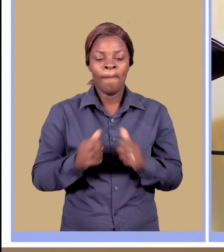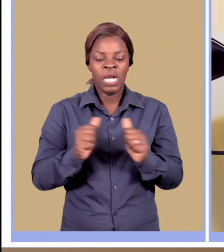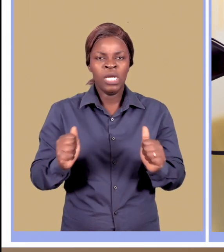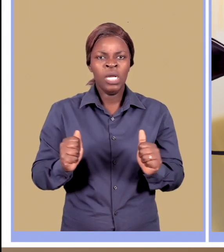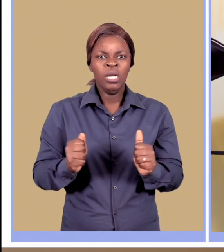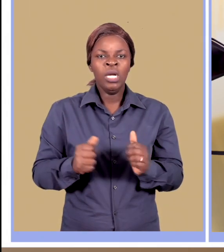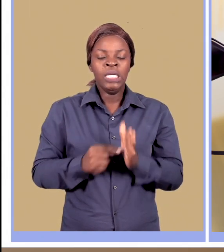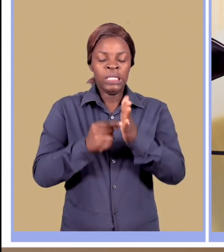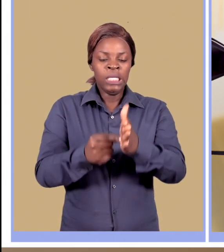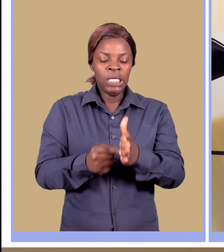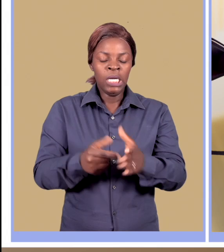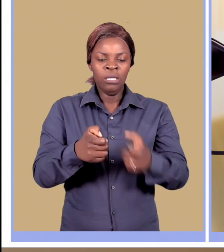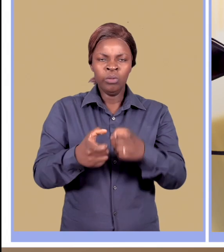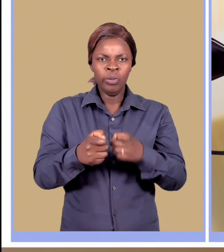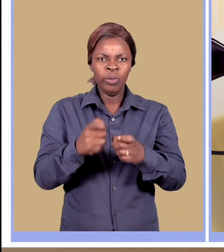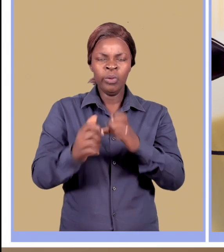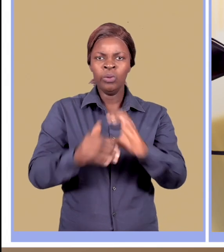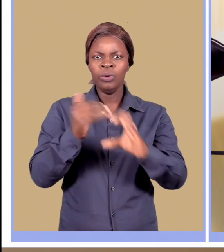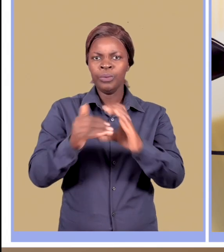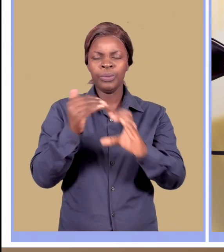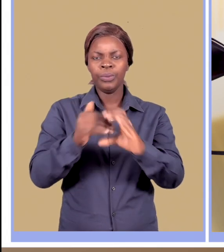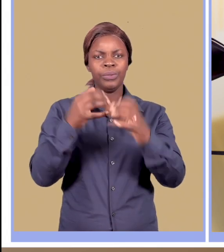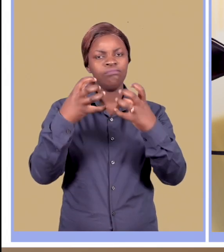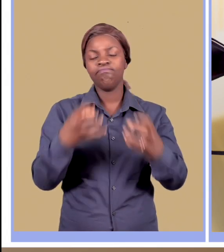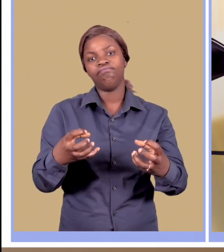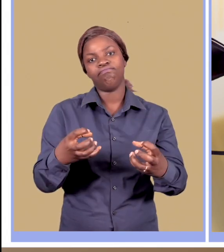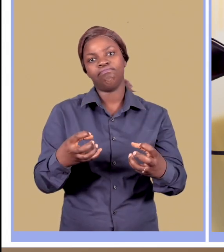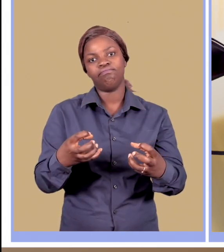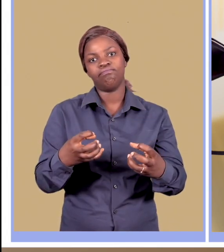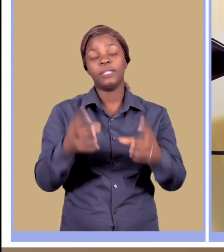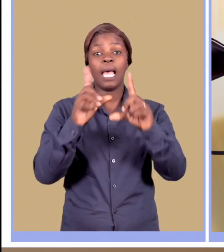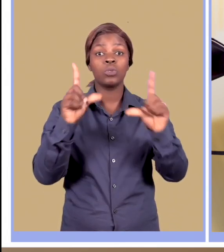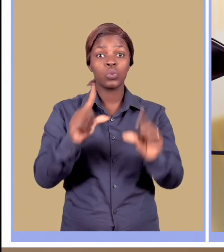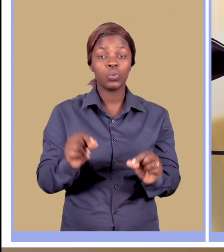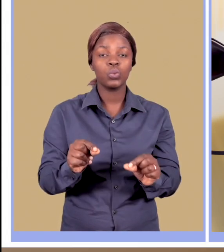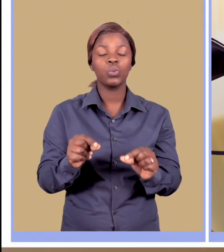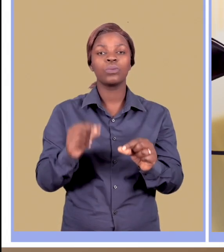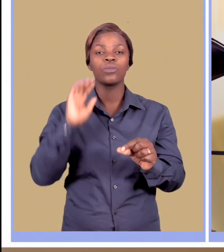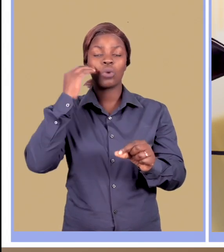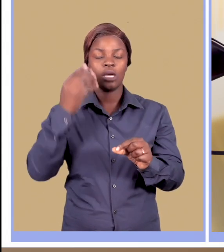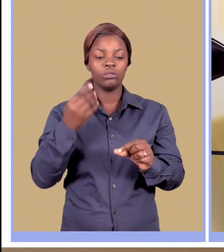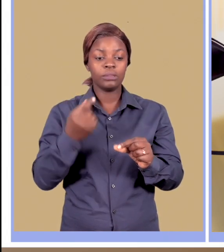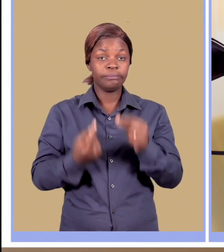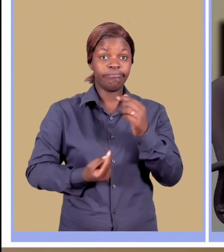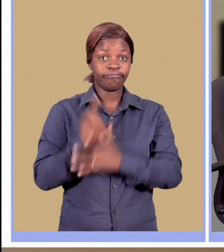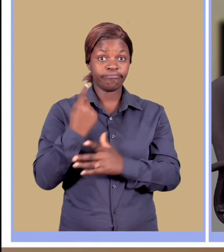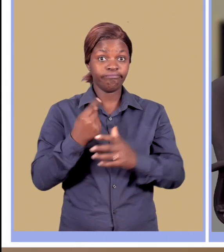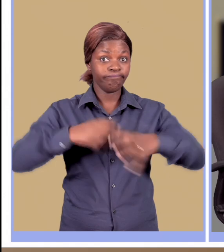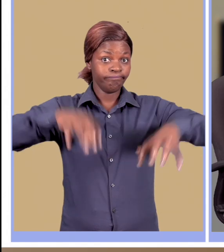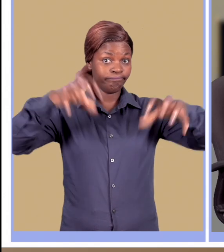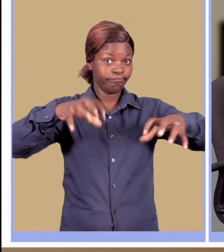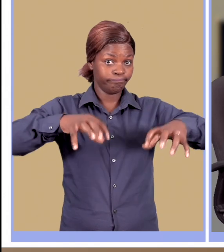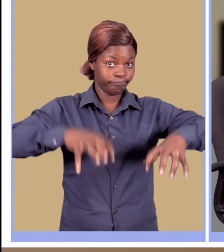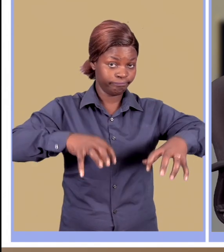não recebem as mensagens que são transmitidas nos mídias sobre o perigo ou aproximação